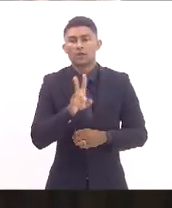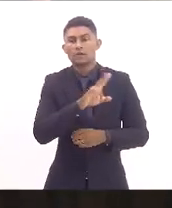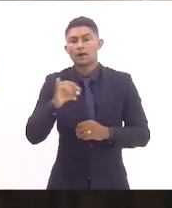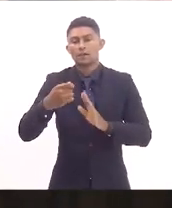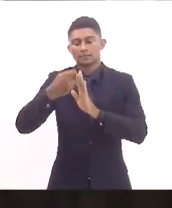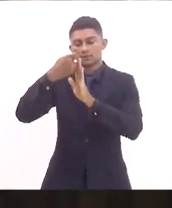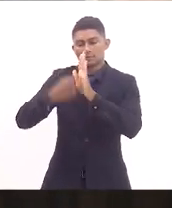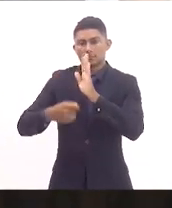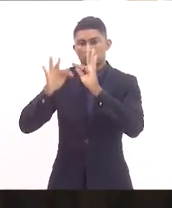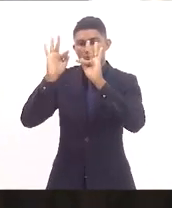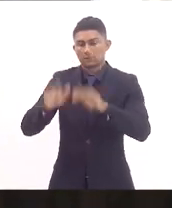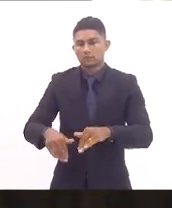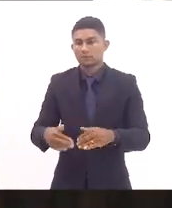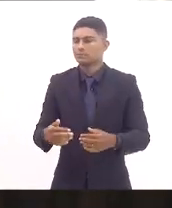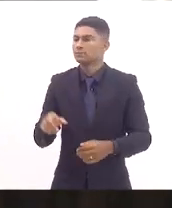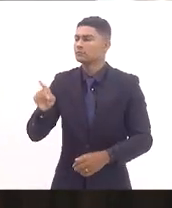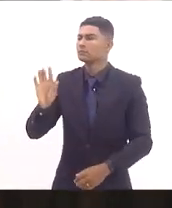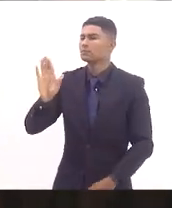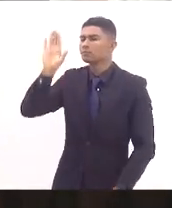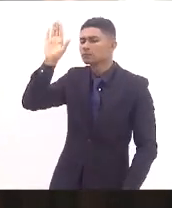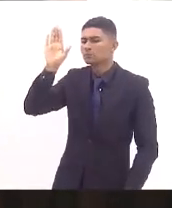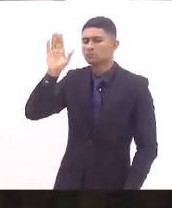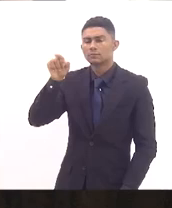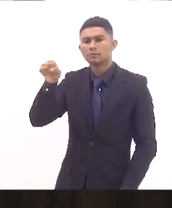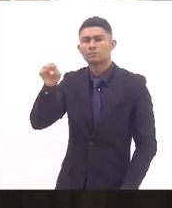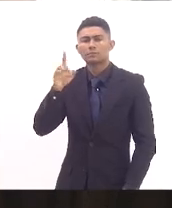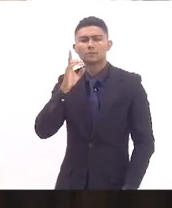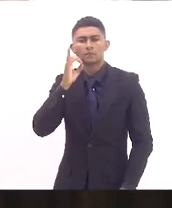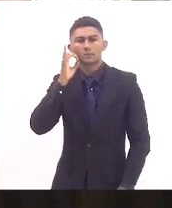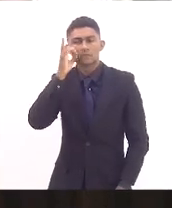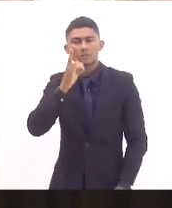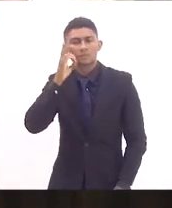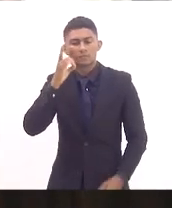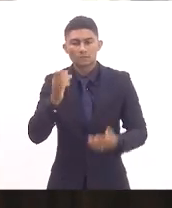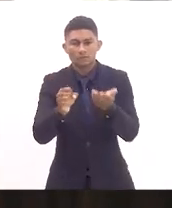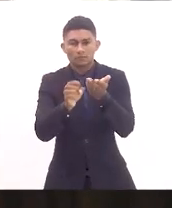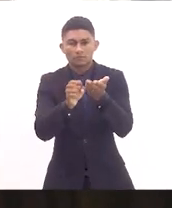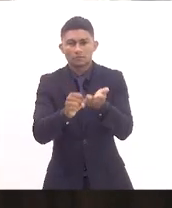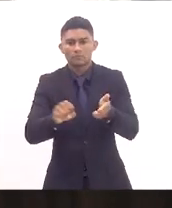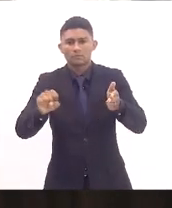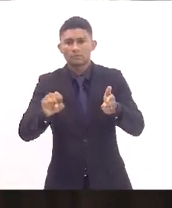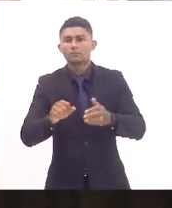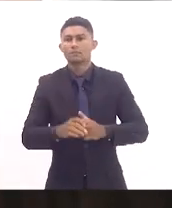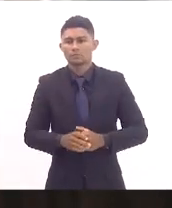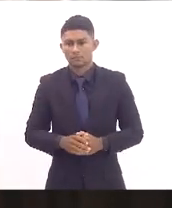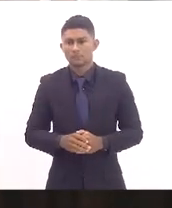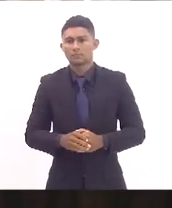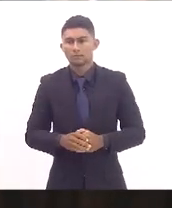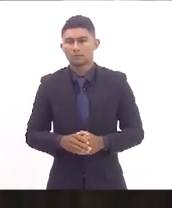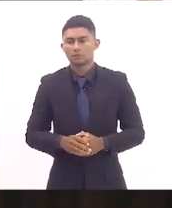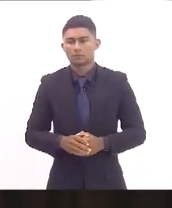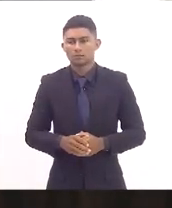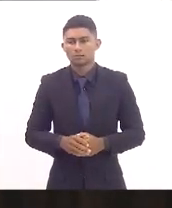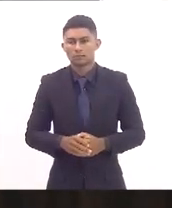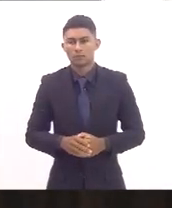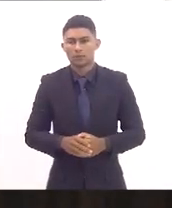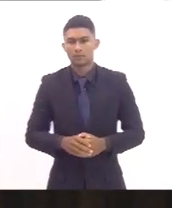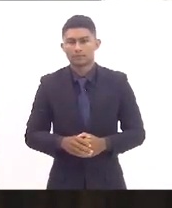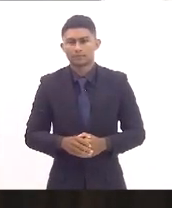redação final questão de ordem questão Deputado Samuel uma questão de ordem antecede